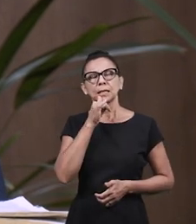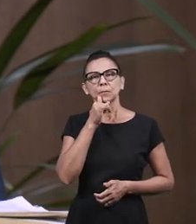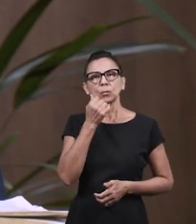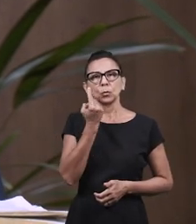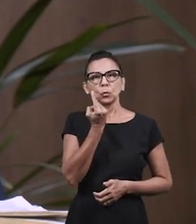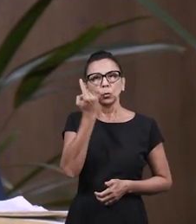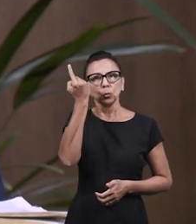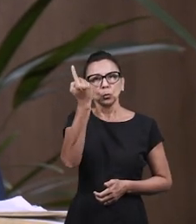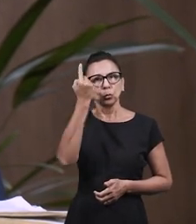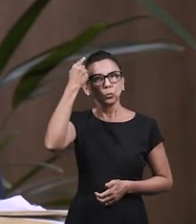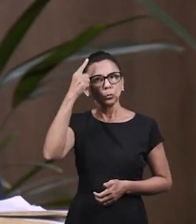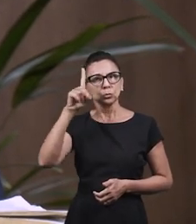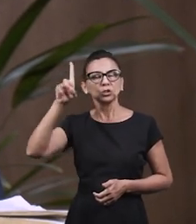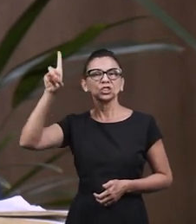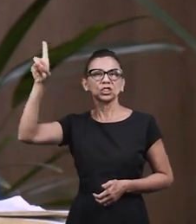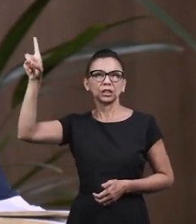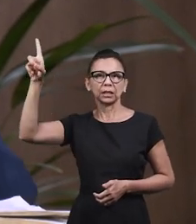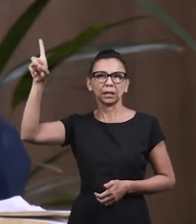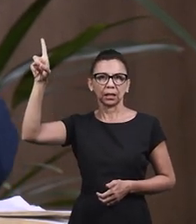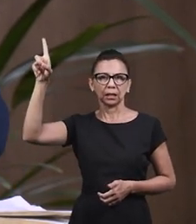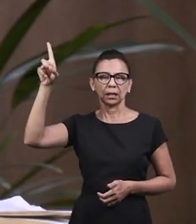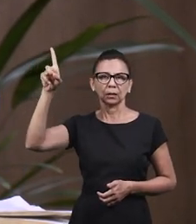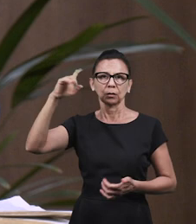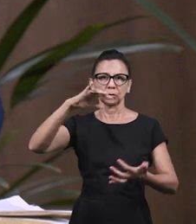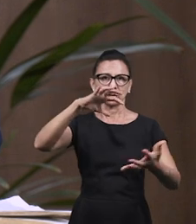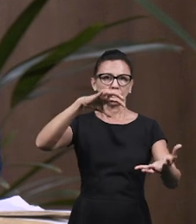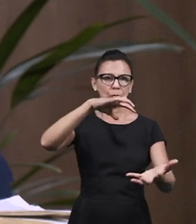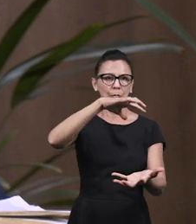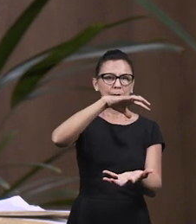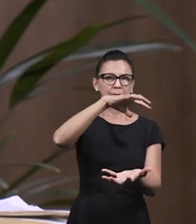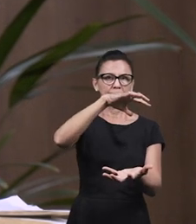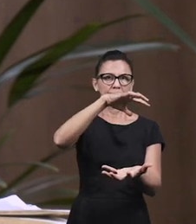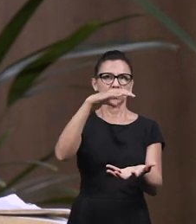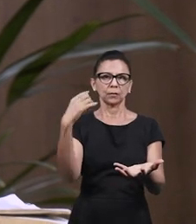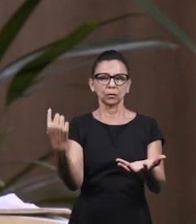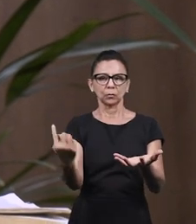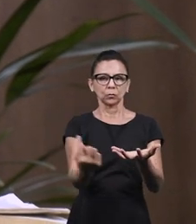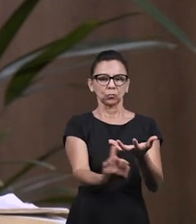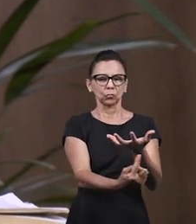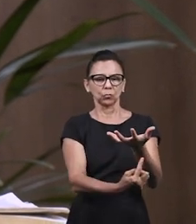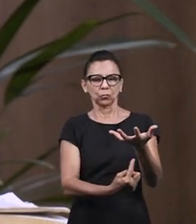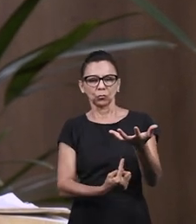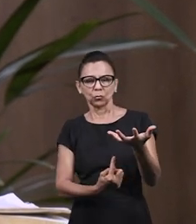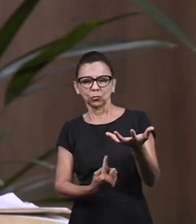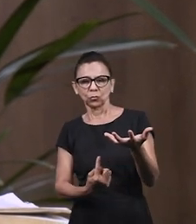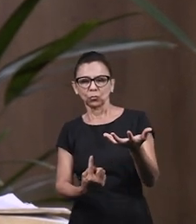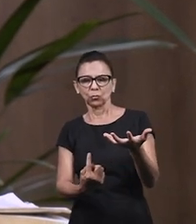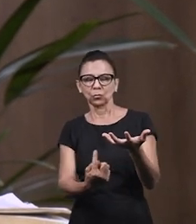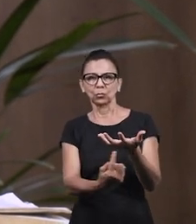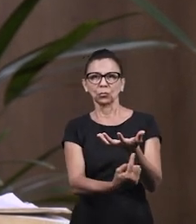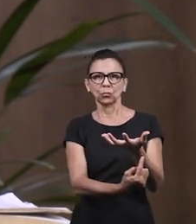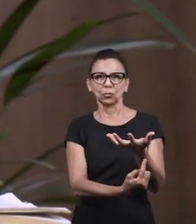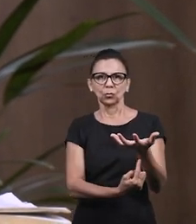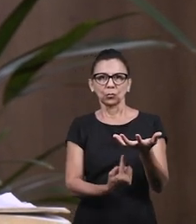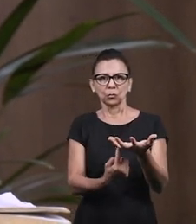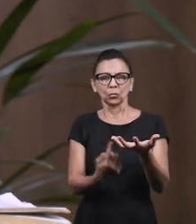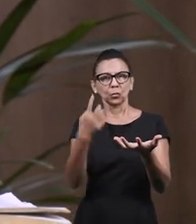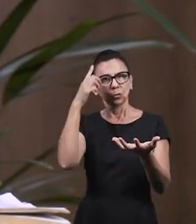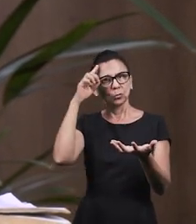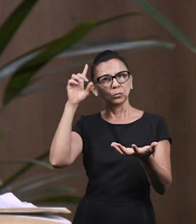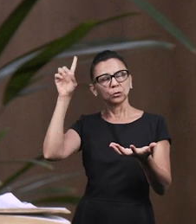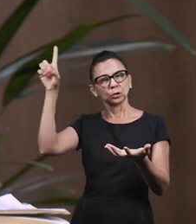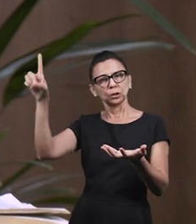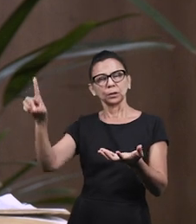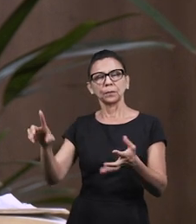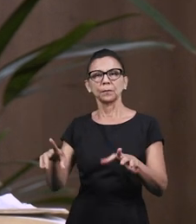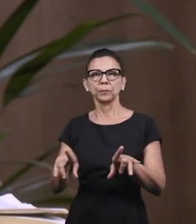uma rotação do planeta, né? Um dia. E daí se deriva as outras medidas. E o homem,